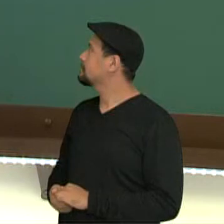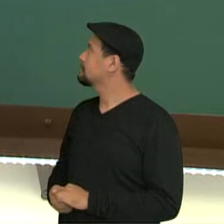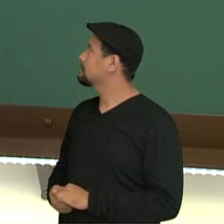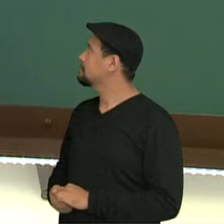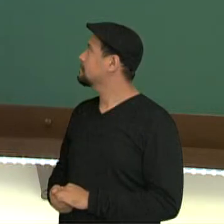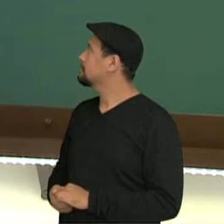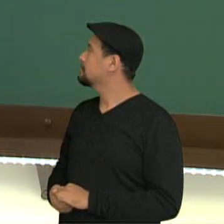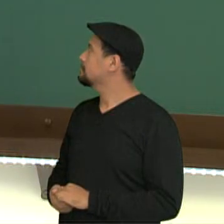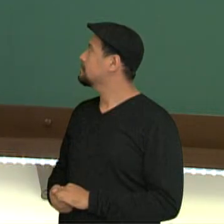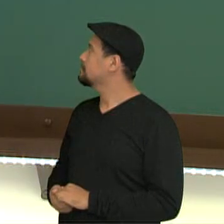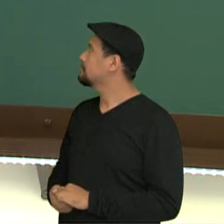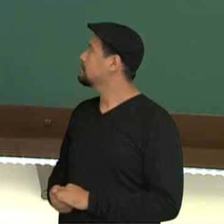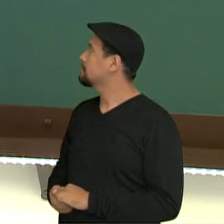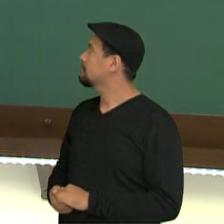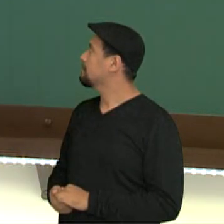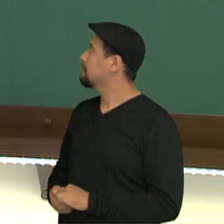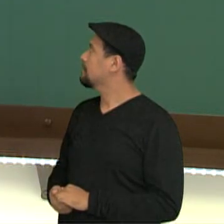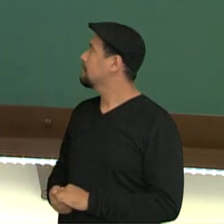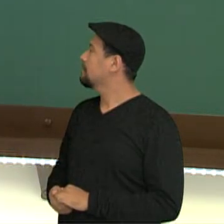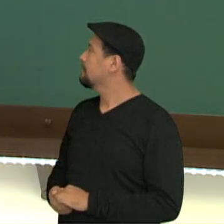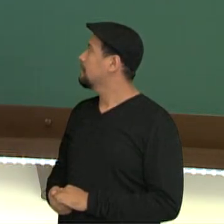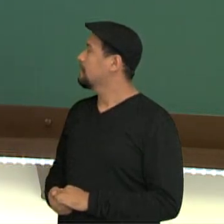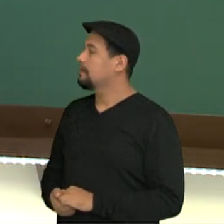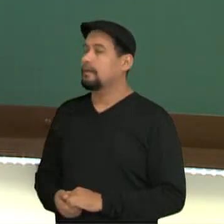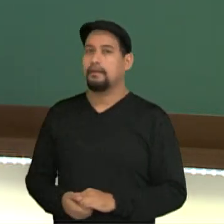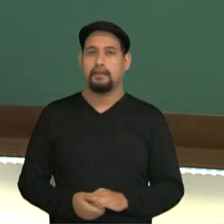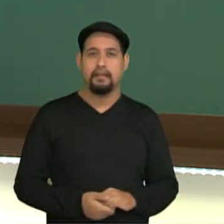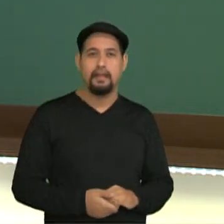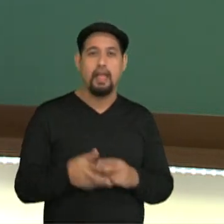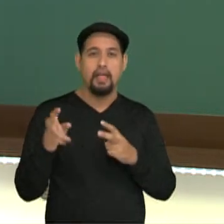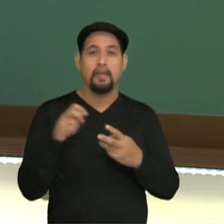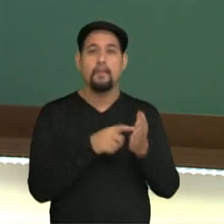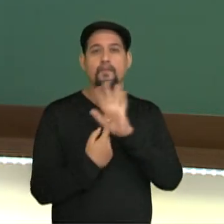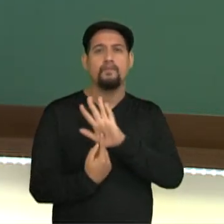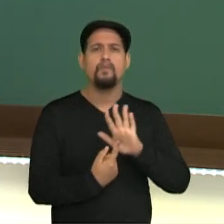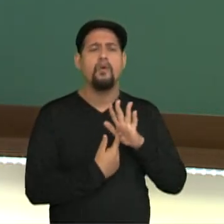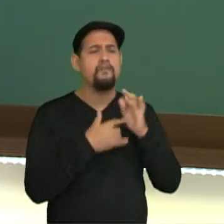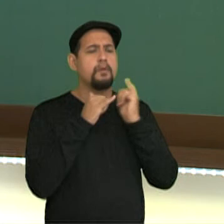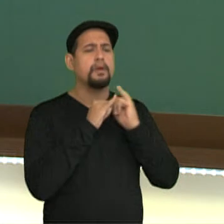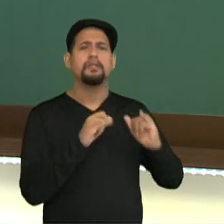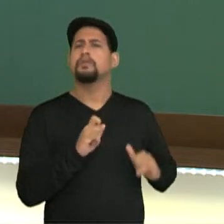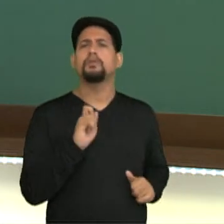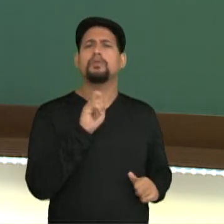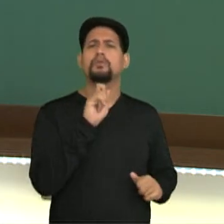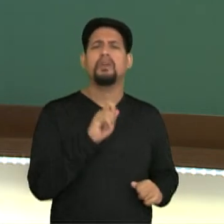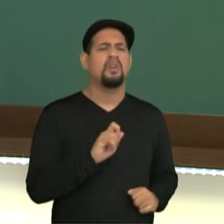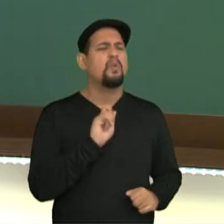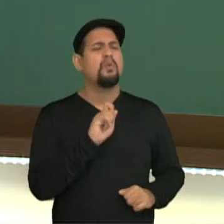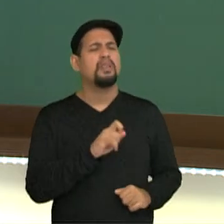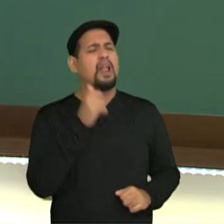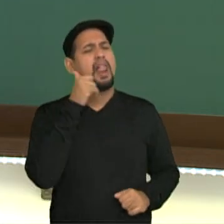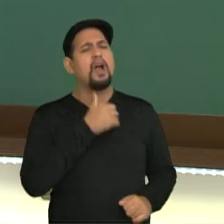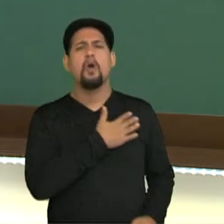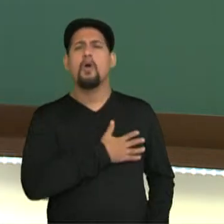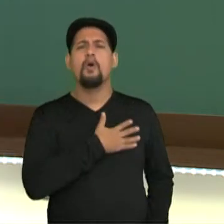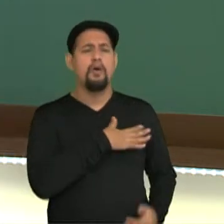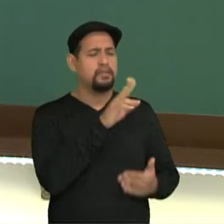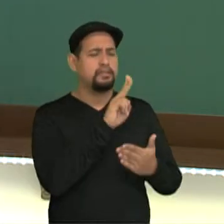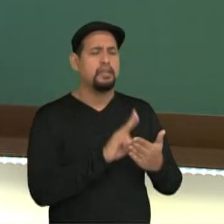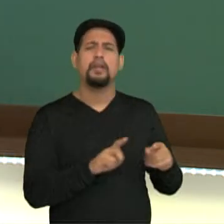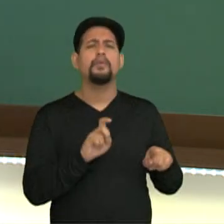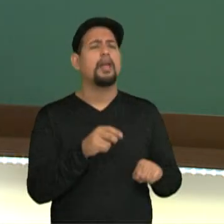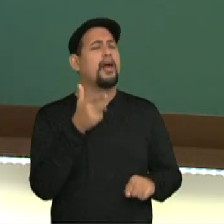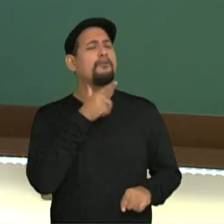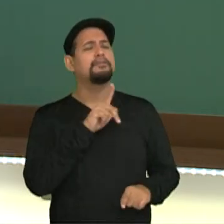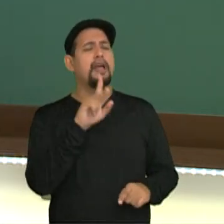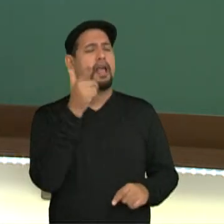can even read the two very small words. Então aqui ele está trazendo a informação de o que ela gosta de ler e o que ela está conseguindo